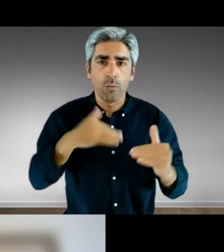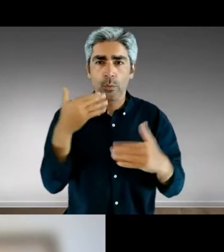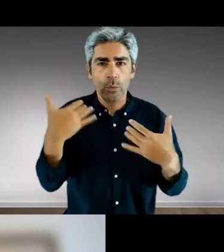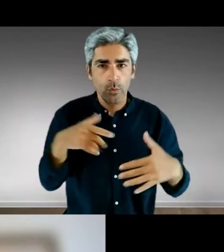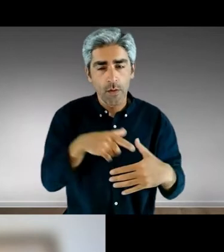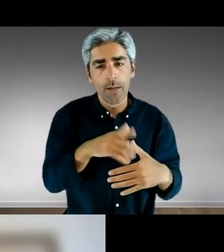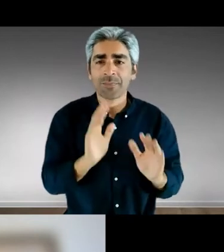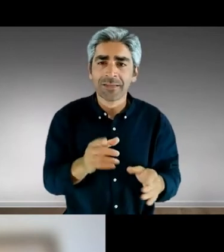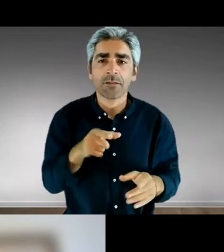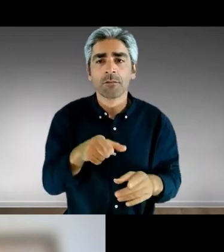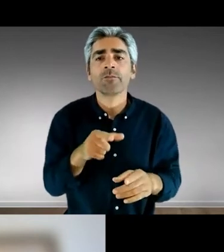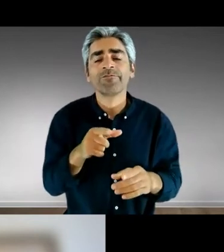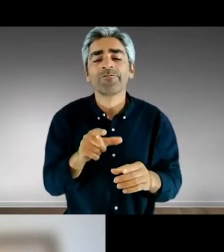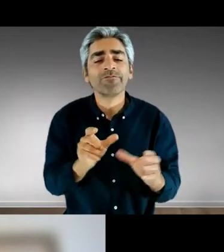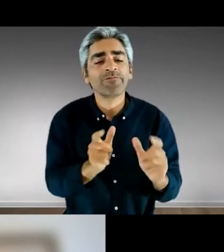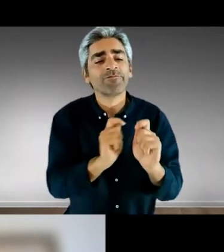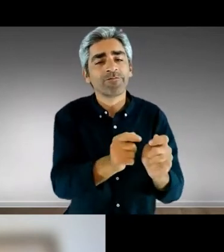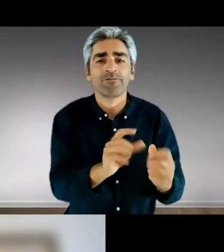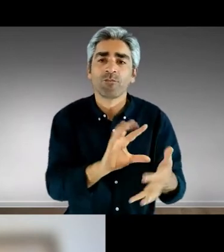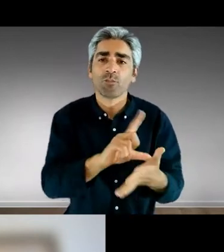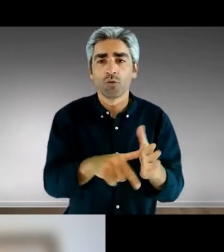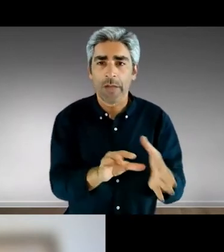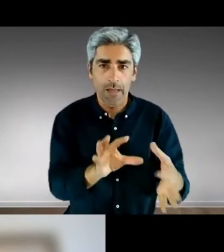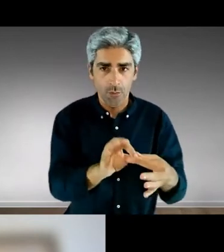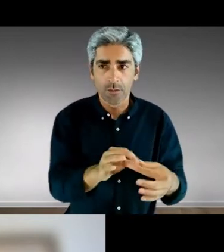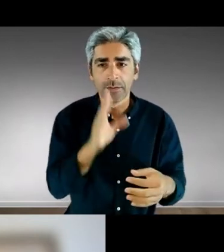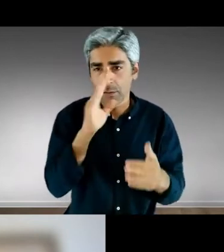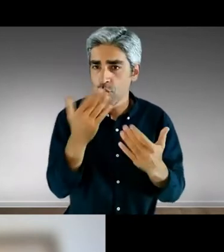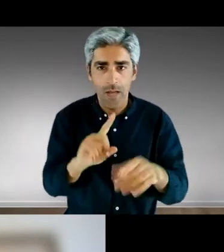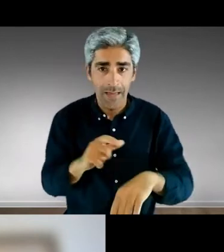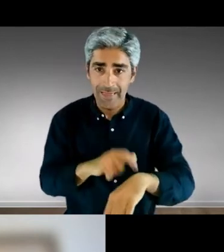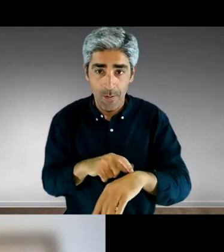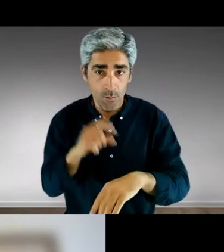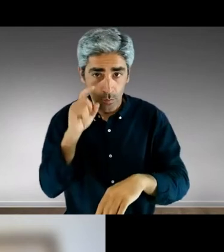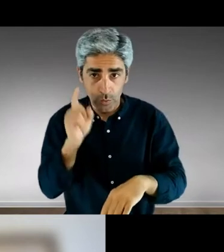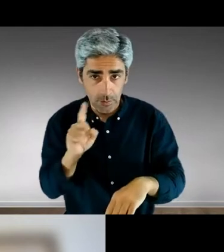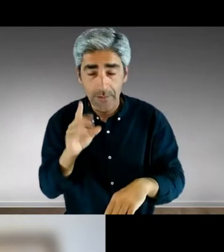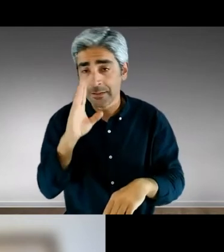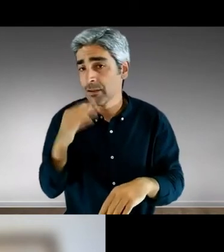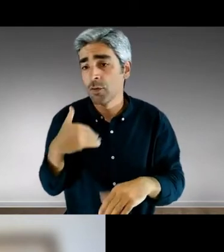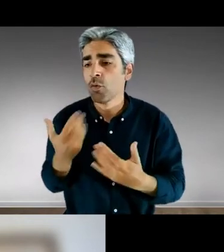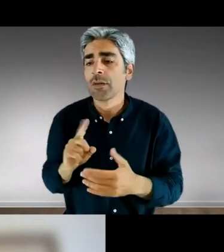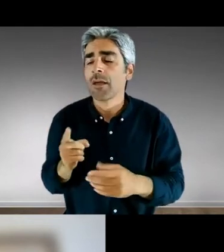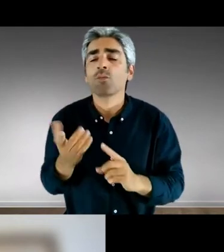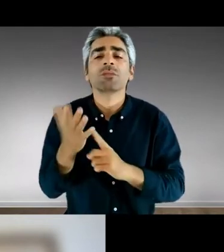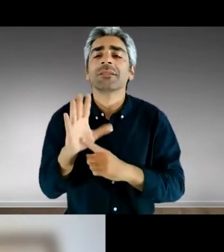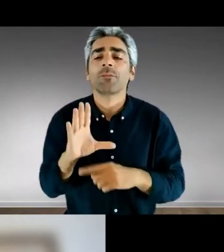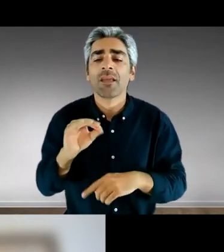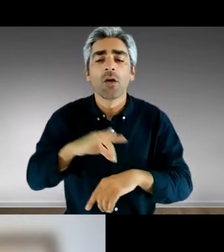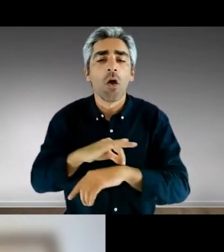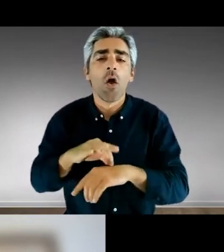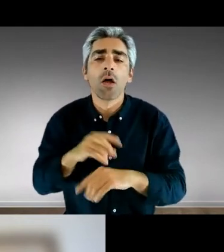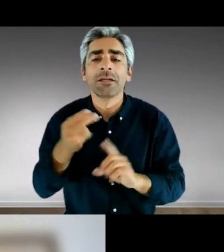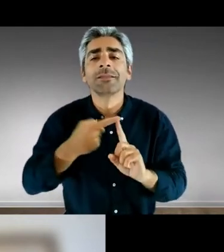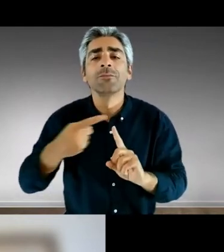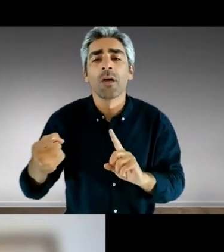elas estejam alocadas aos projetos. Se eu não lhes der esse tempo protegido, se eu não lhes disser assim, 10 horas da tua semana vão